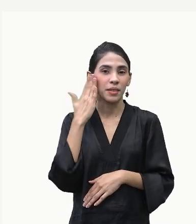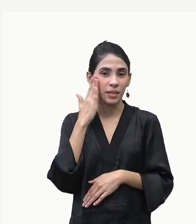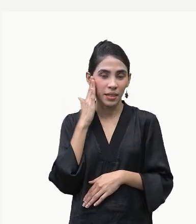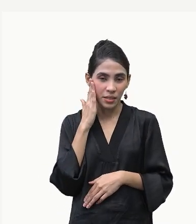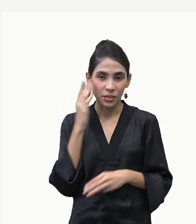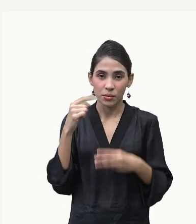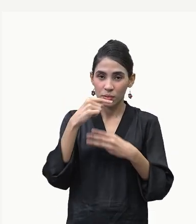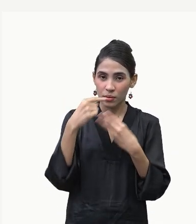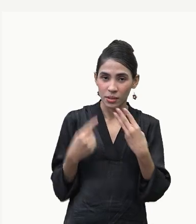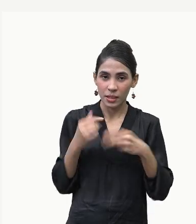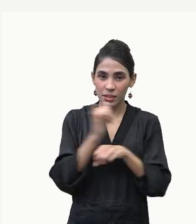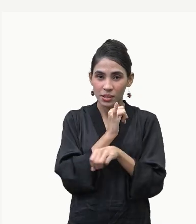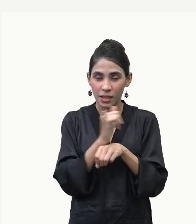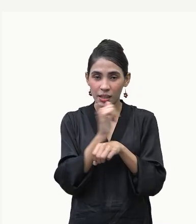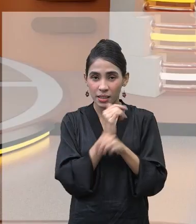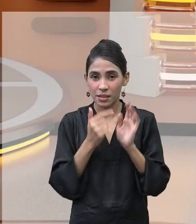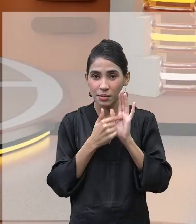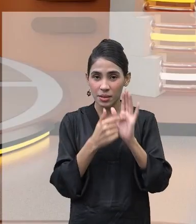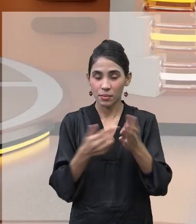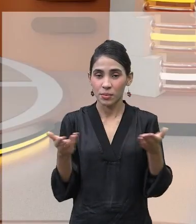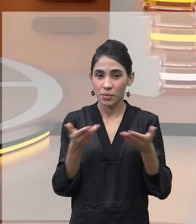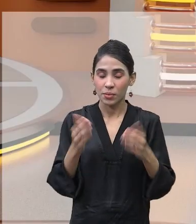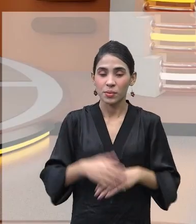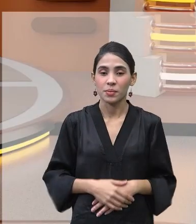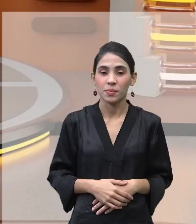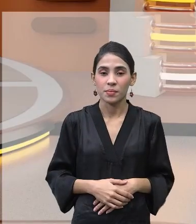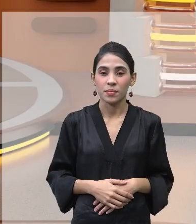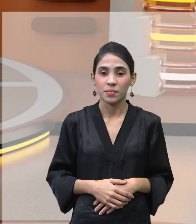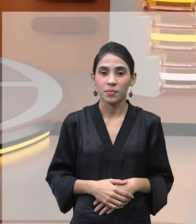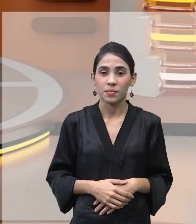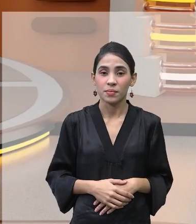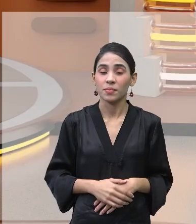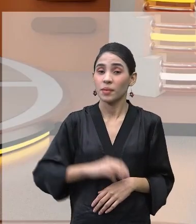três recursos que nós apresentamos hoje e